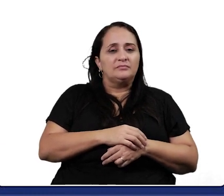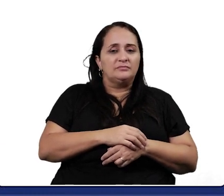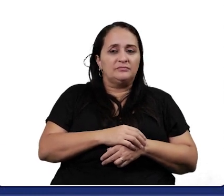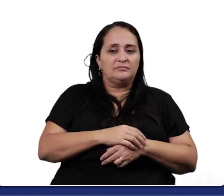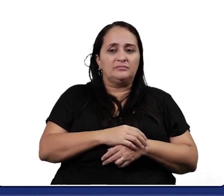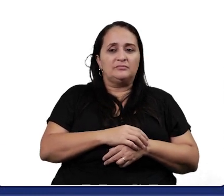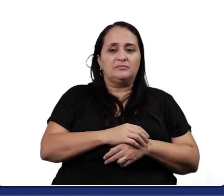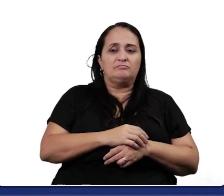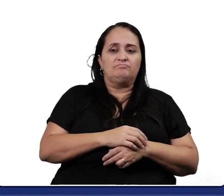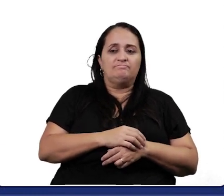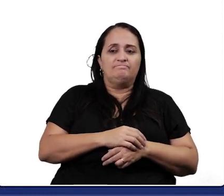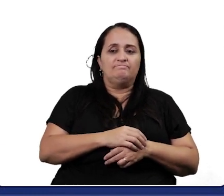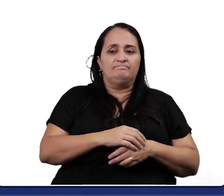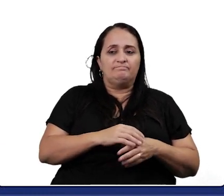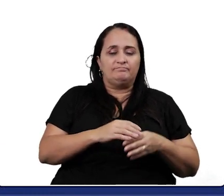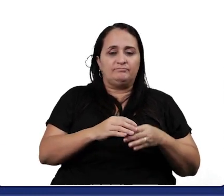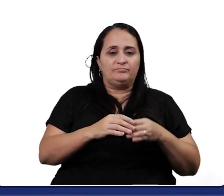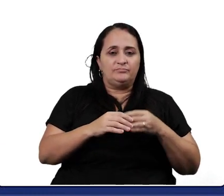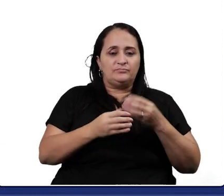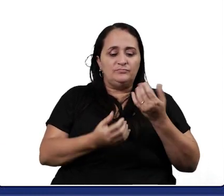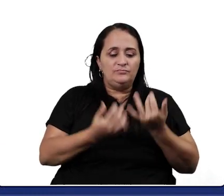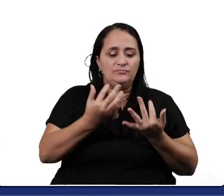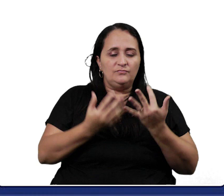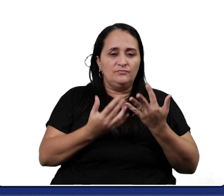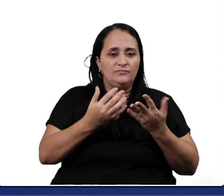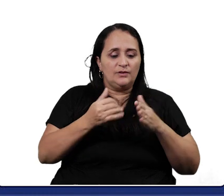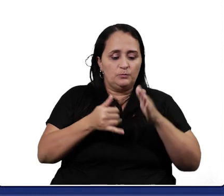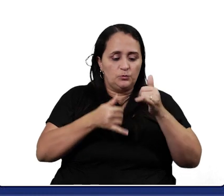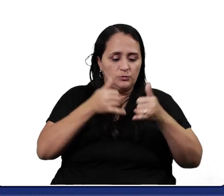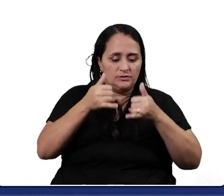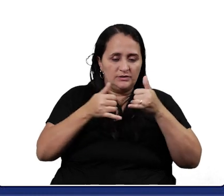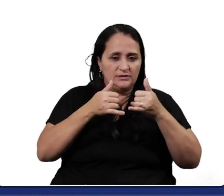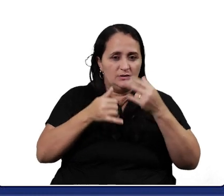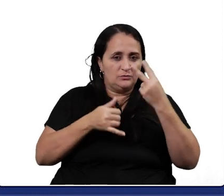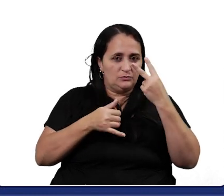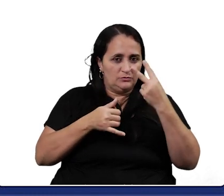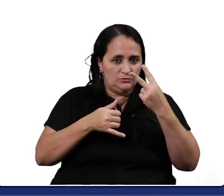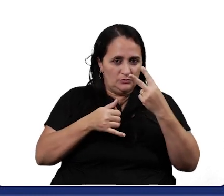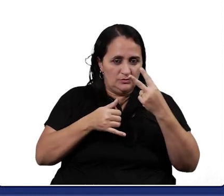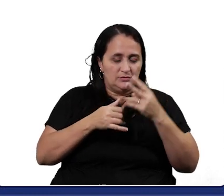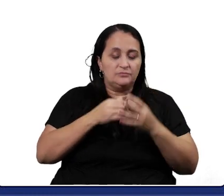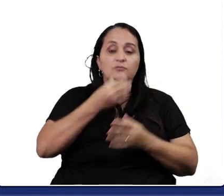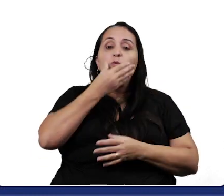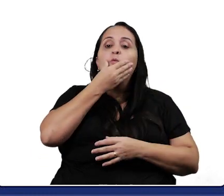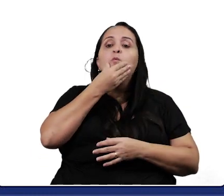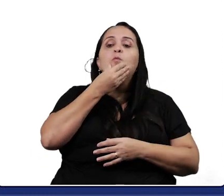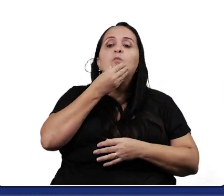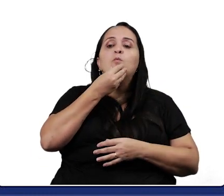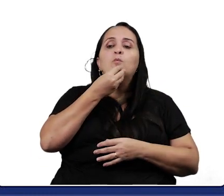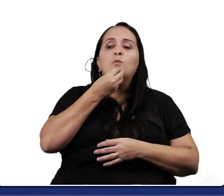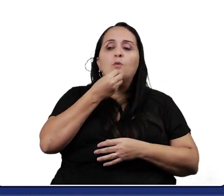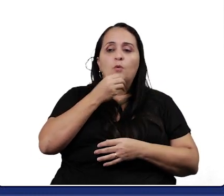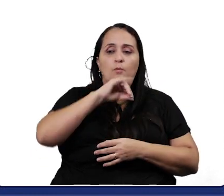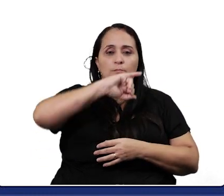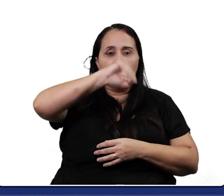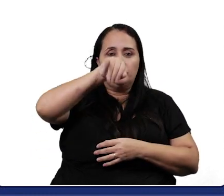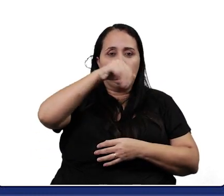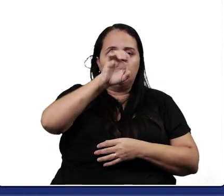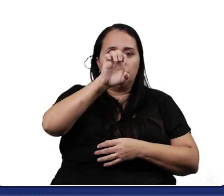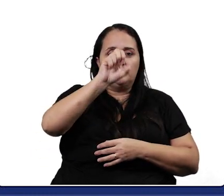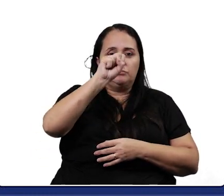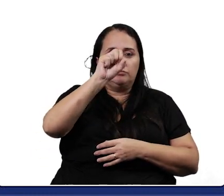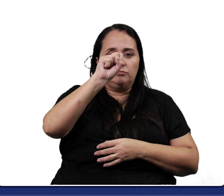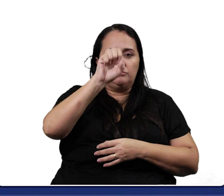Após queimar seus 2 primeiros saltos, o americano Jesse Owens, reticências,